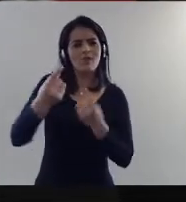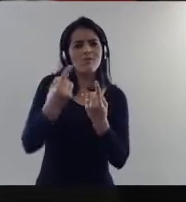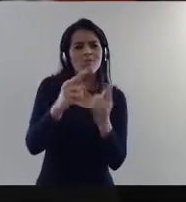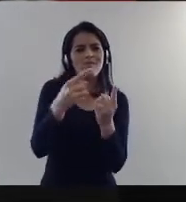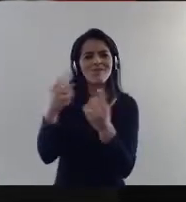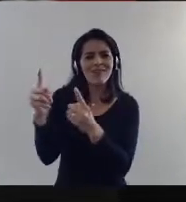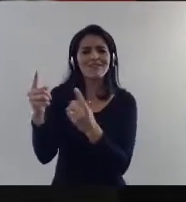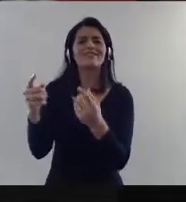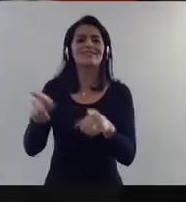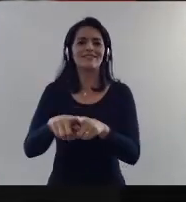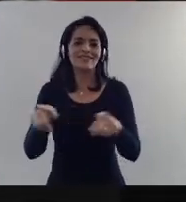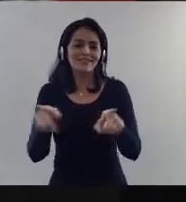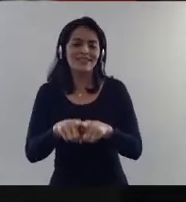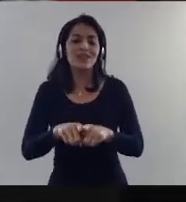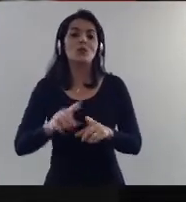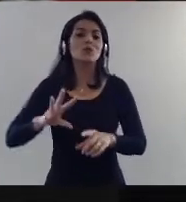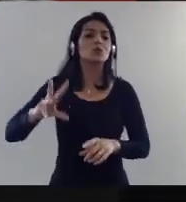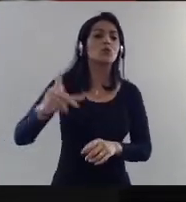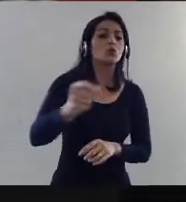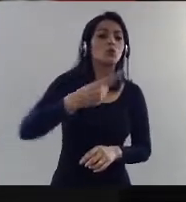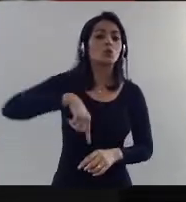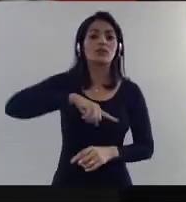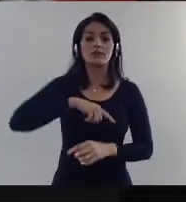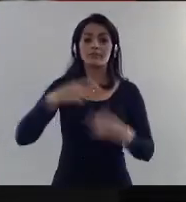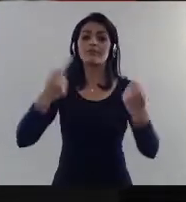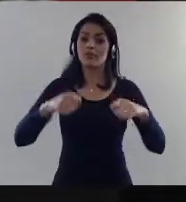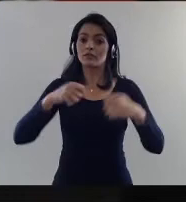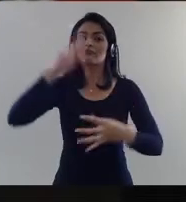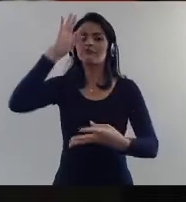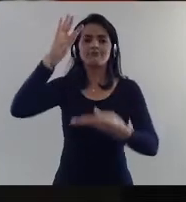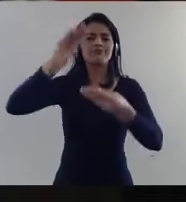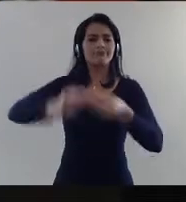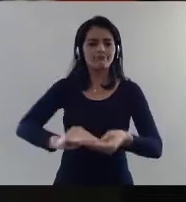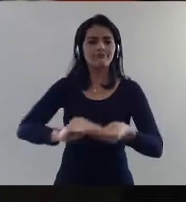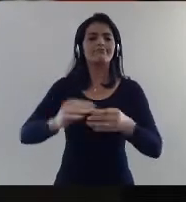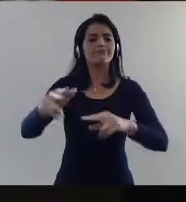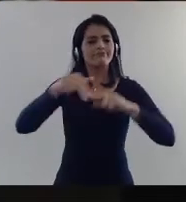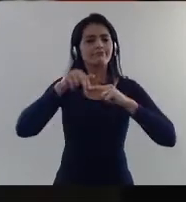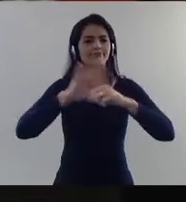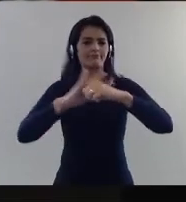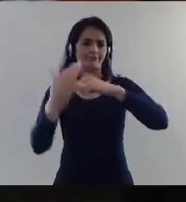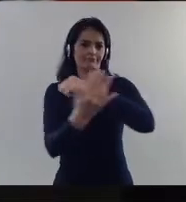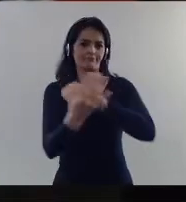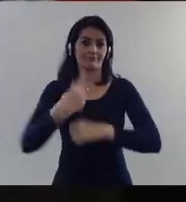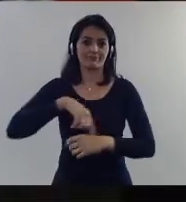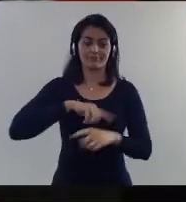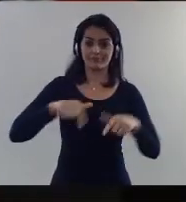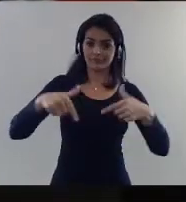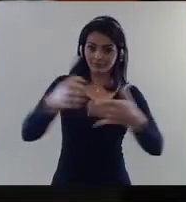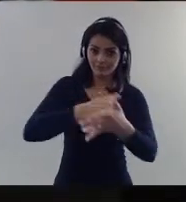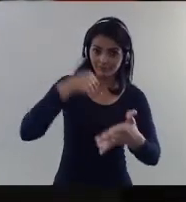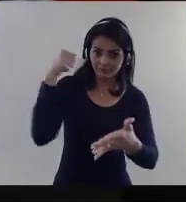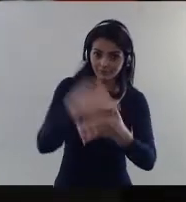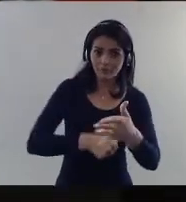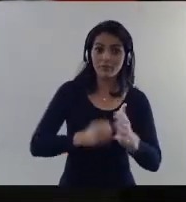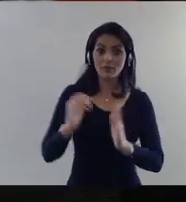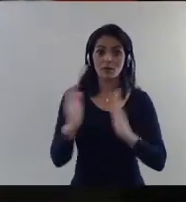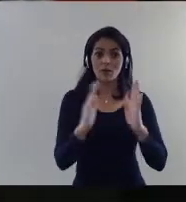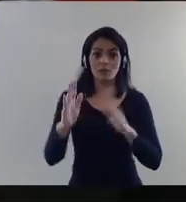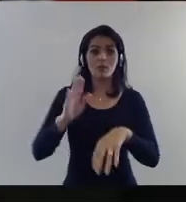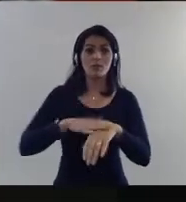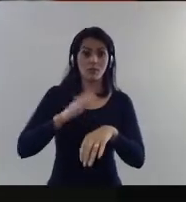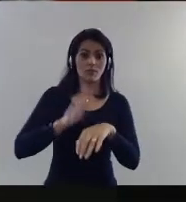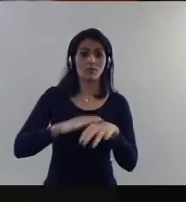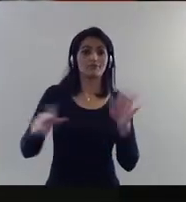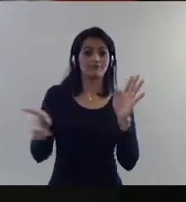provocações, com aquilo que a gente tem que encarar diante dessa pandemia. Nós estamos enfrentando um momento